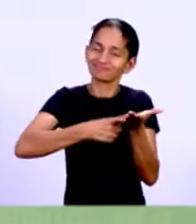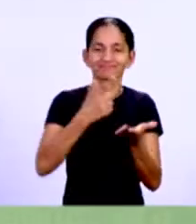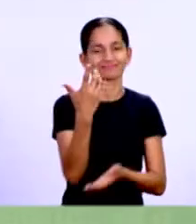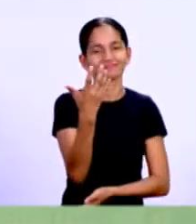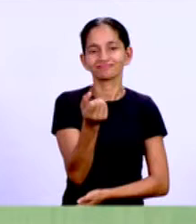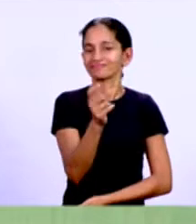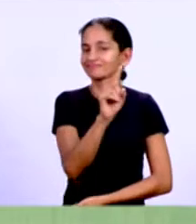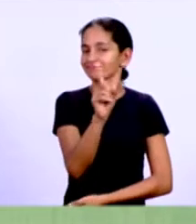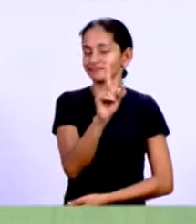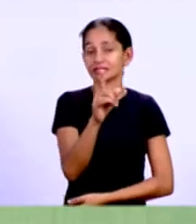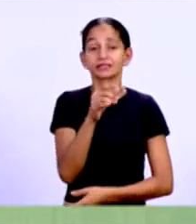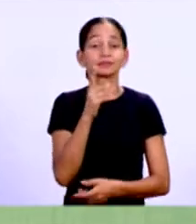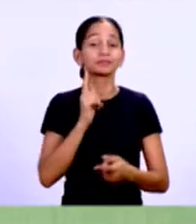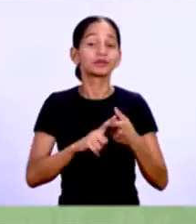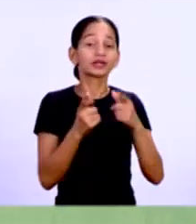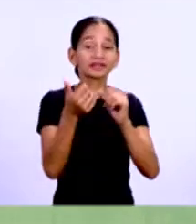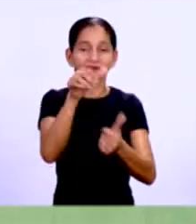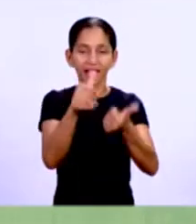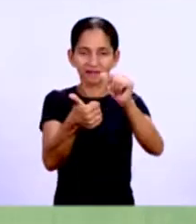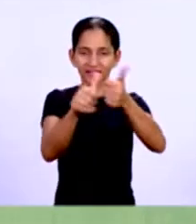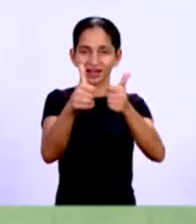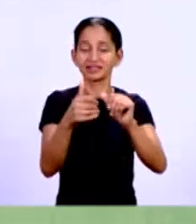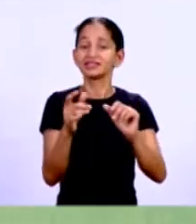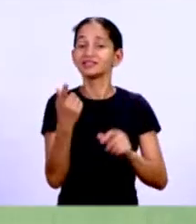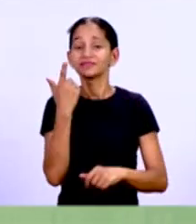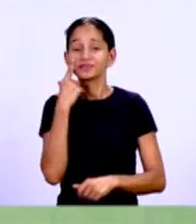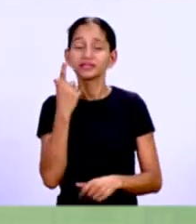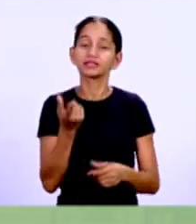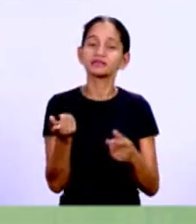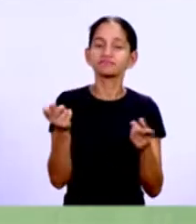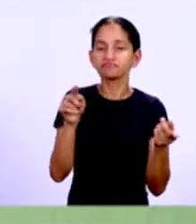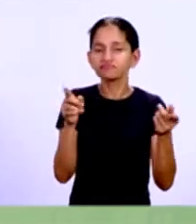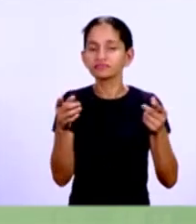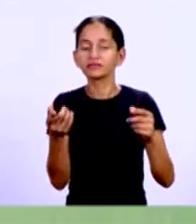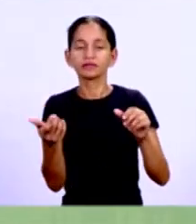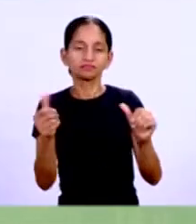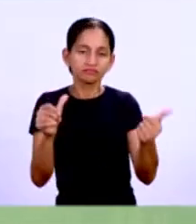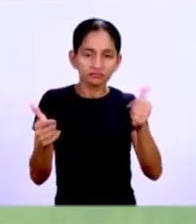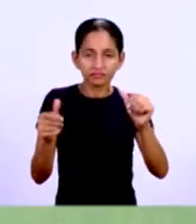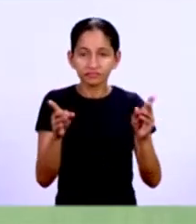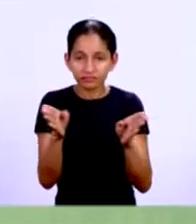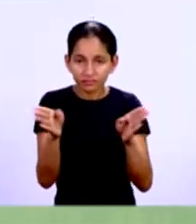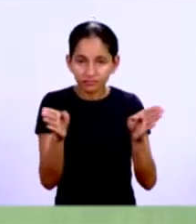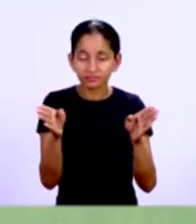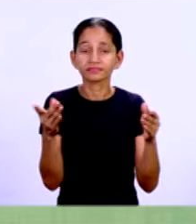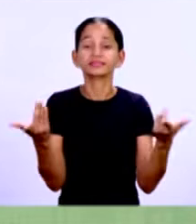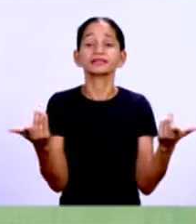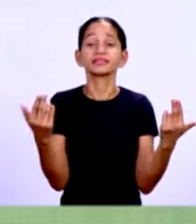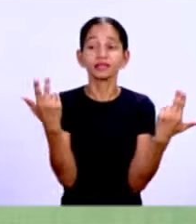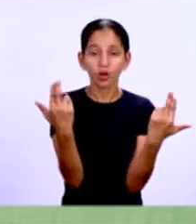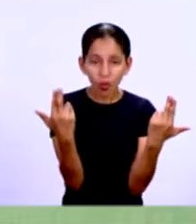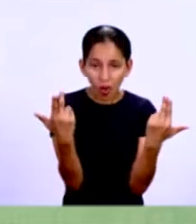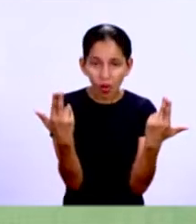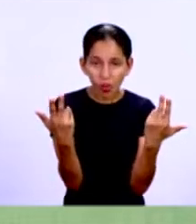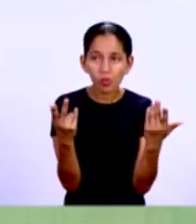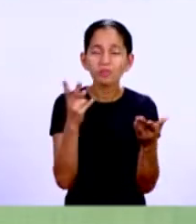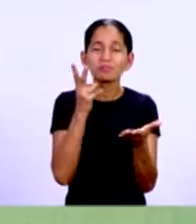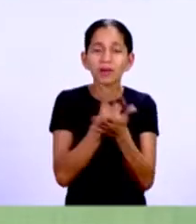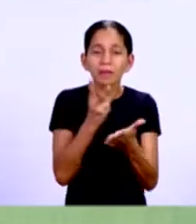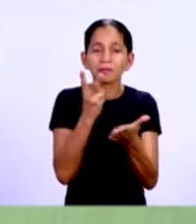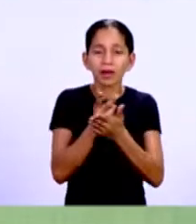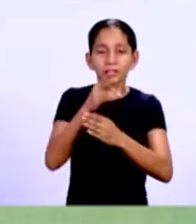que você deve analisar quando você está trabalhando na relação risco-retorno, a gente vai ter sempre um comportamento similar a este